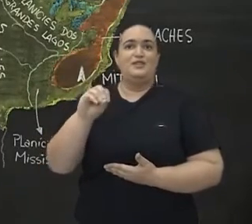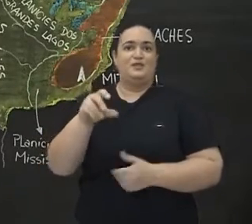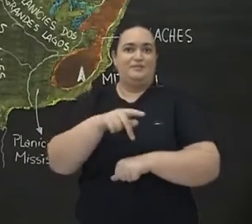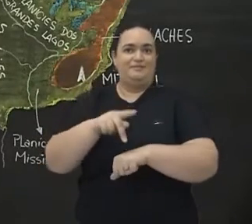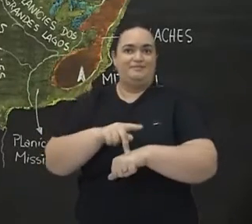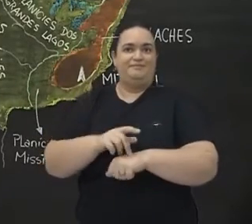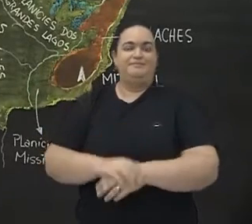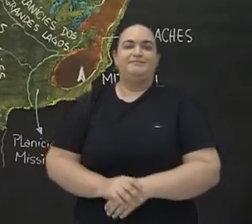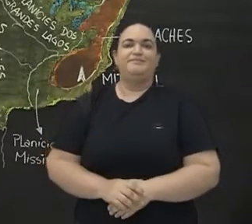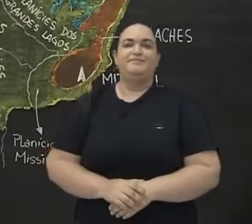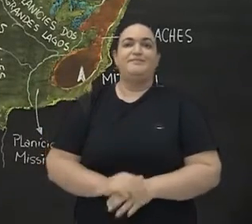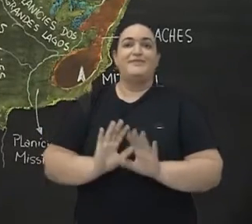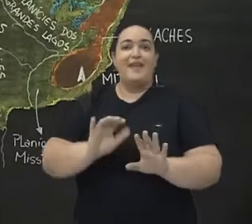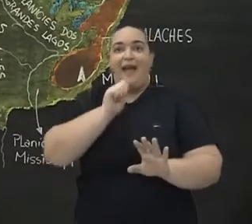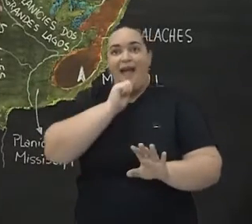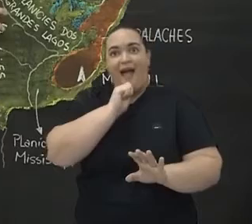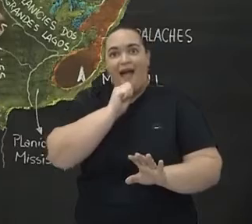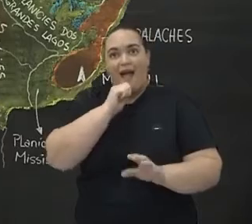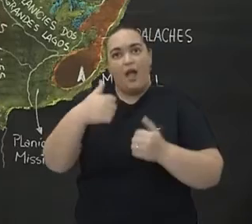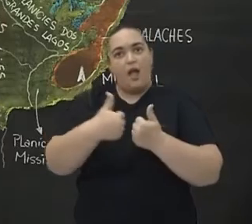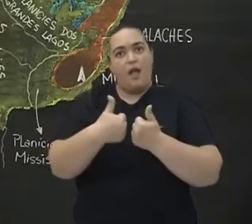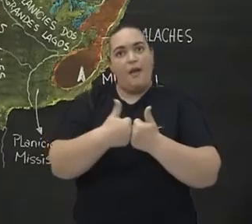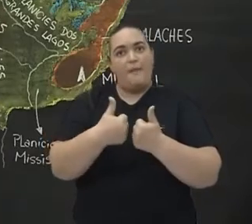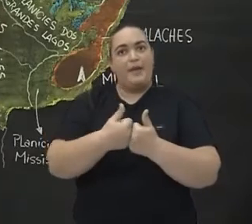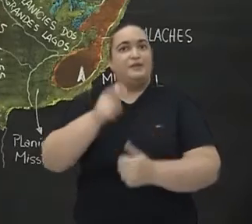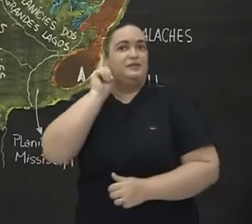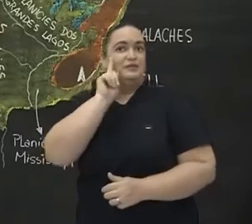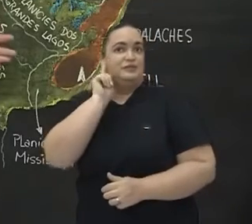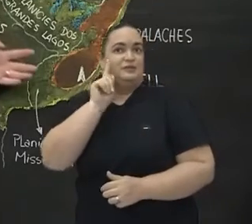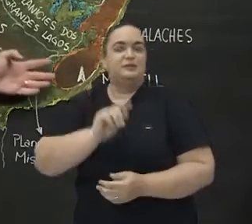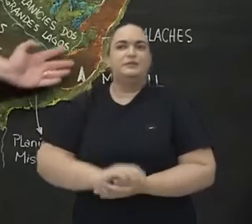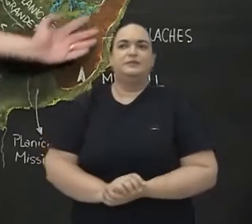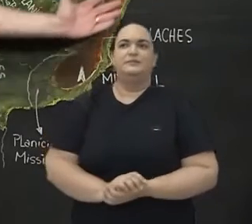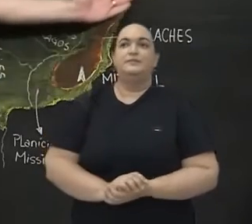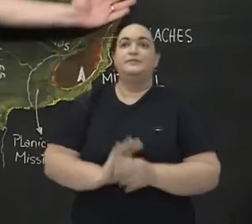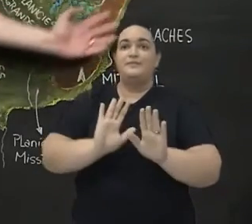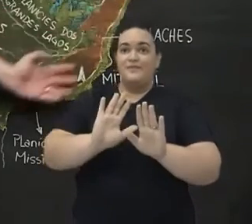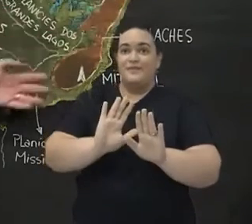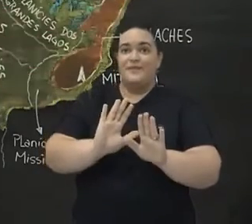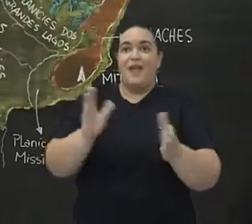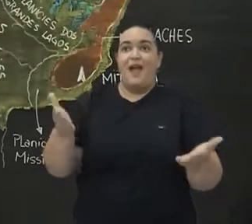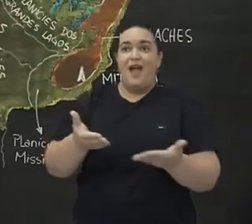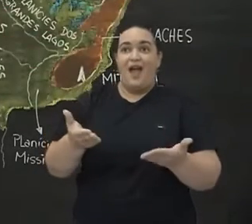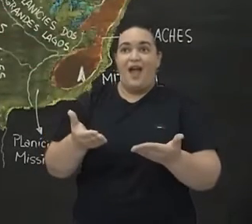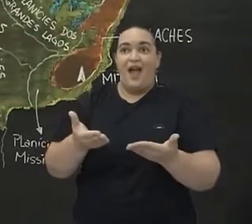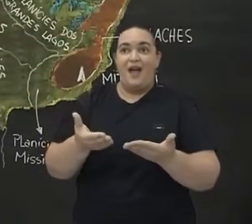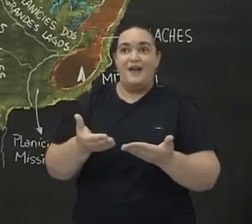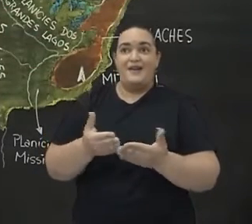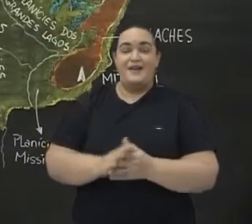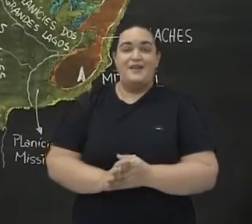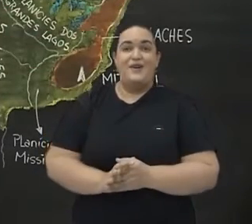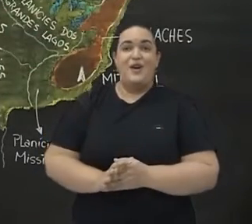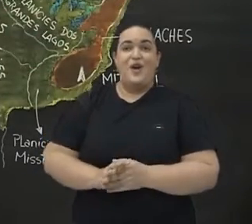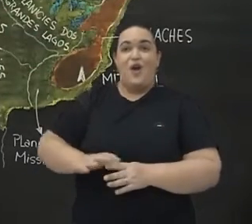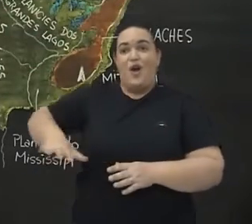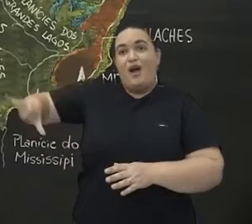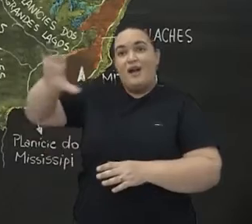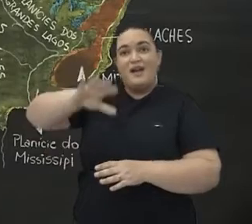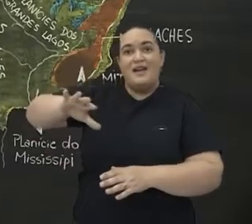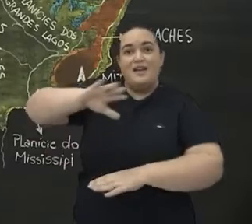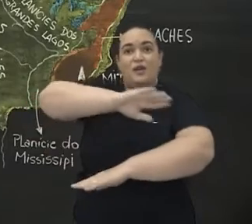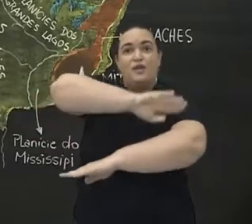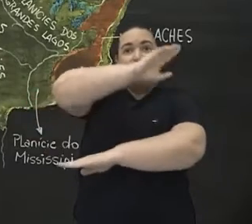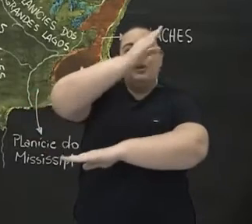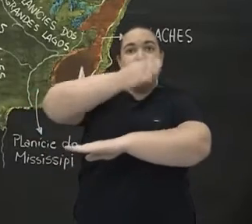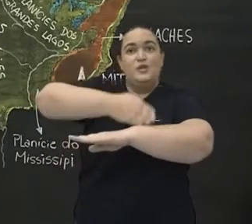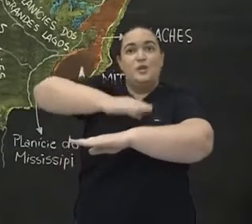Unidos. Bom, seguindo nessa sequência, nós vamos ter agora do outro lado a região dos Montes Apalaches,